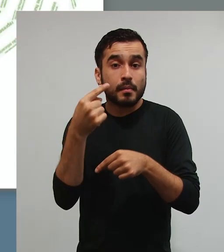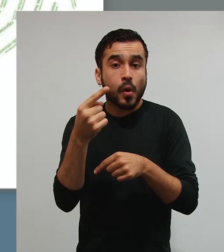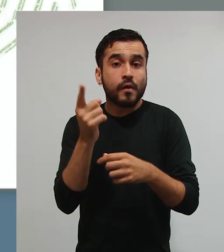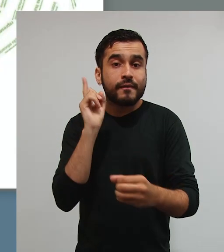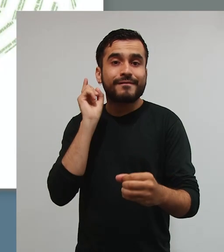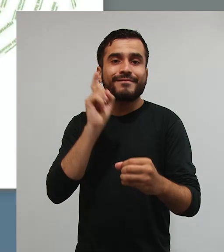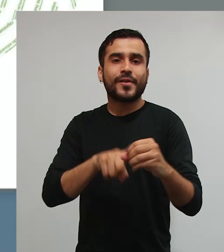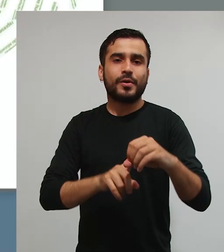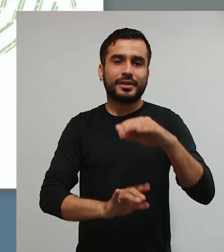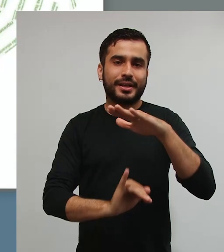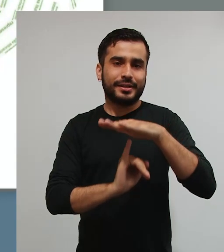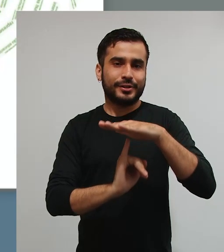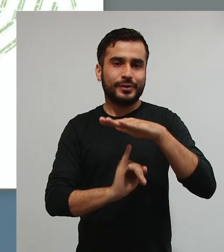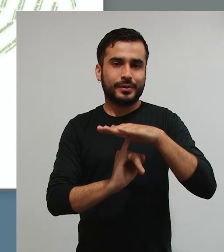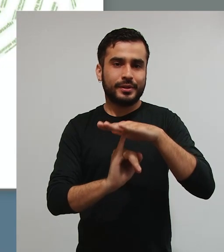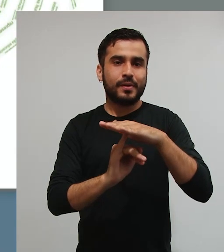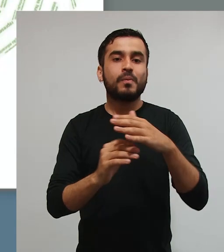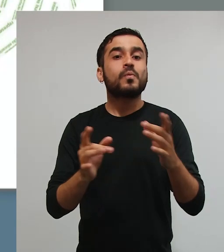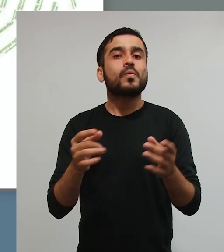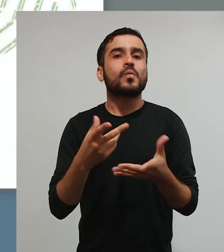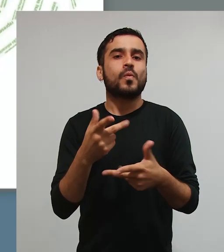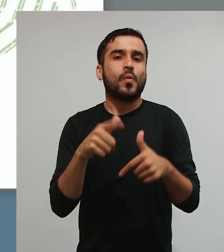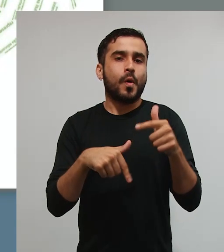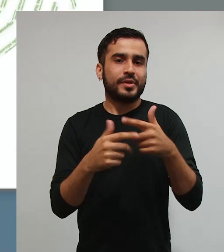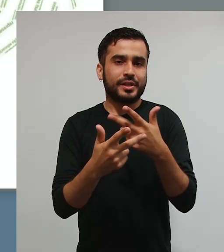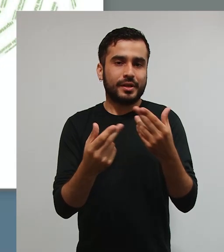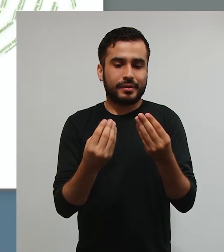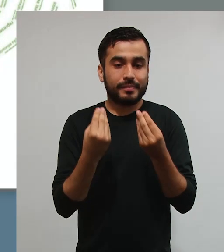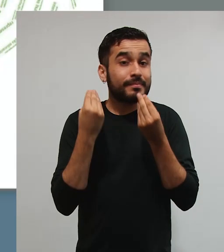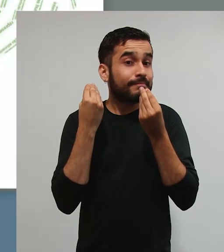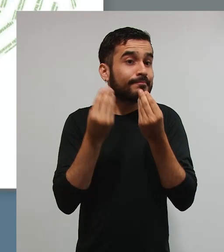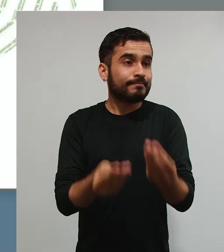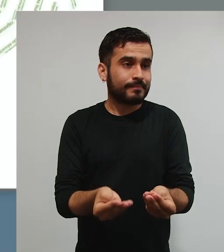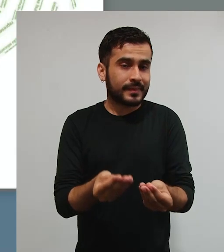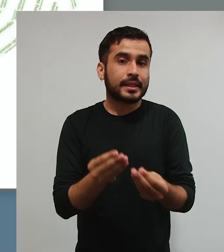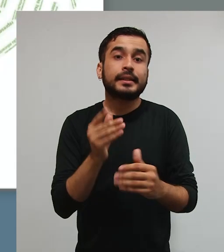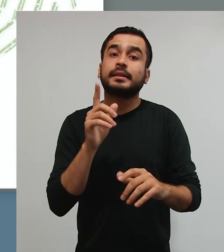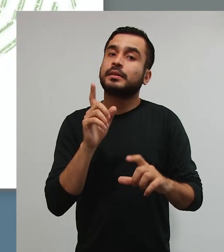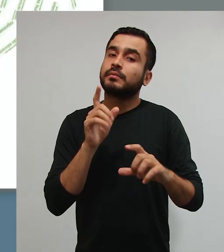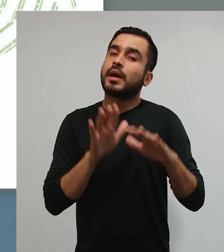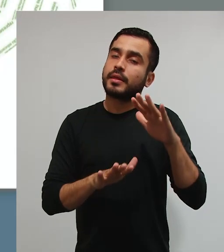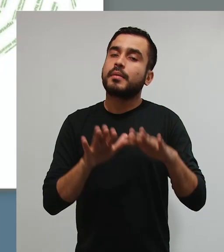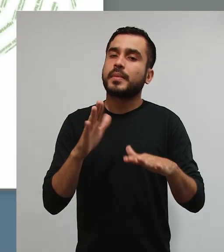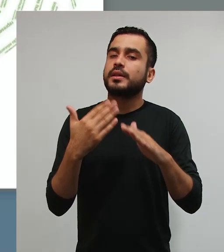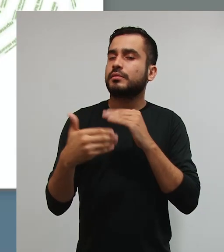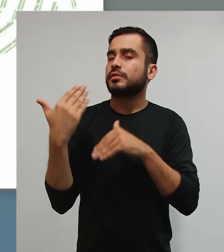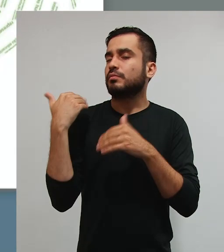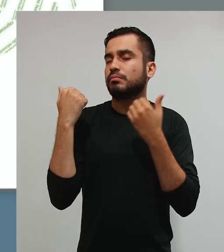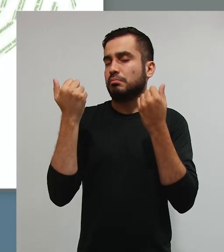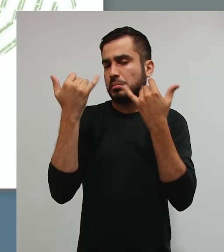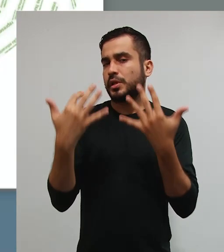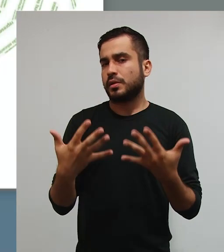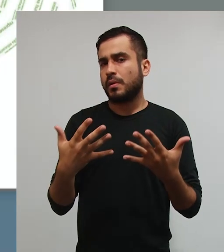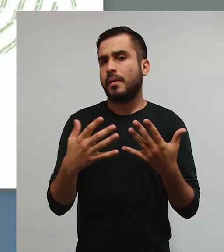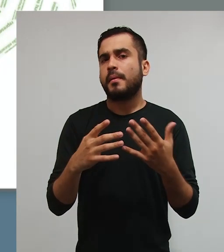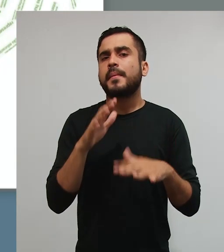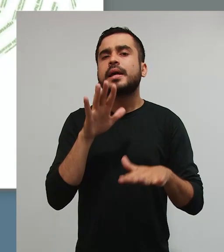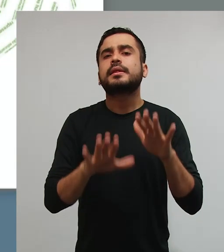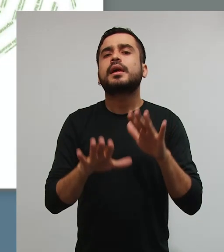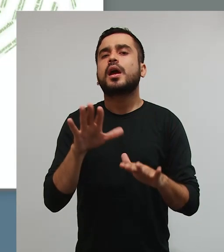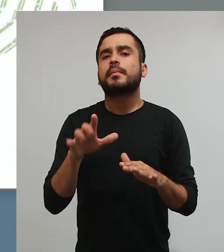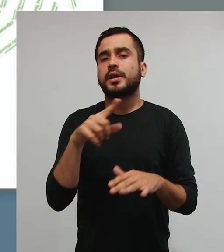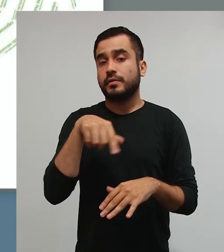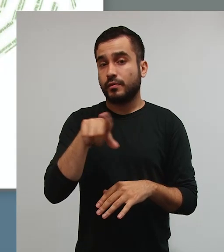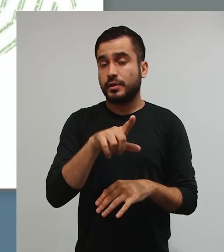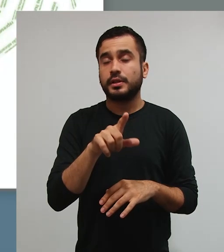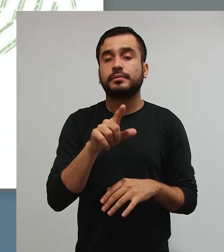instituição com o produto, né, que vocês, vai depender aí, também já foi tratado nos episódios anteriores, vai depender se vocês